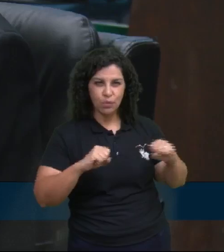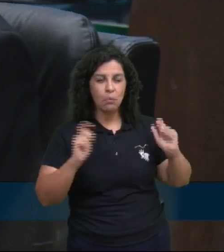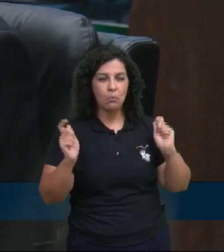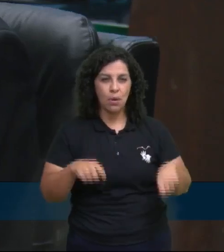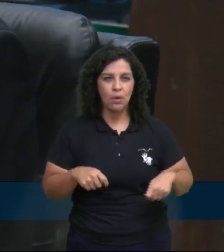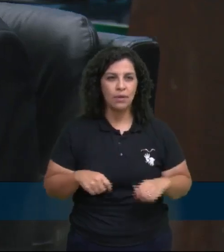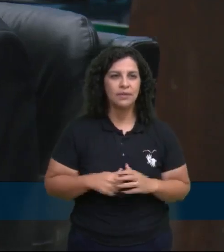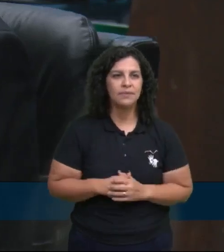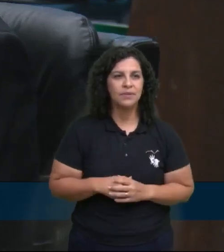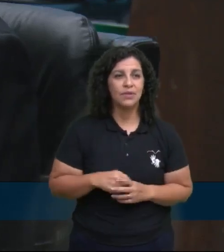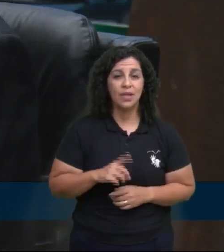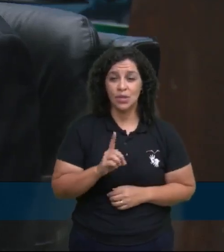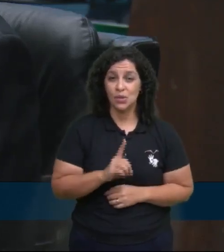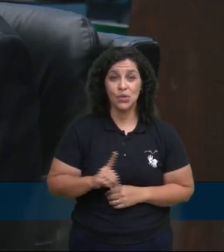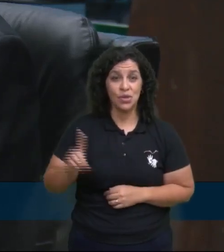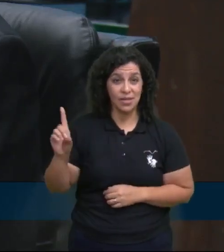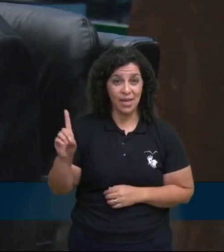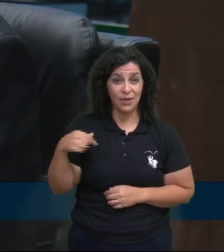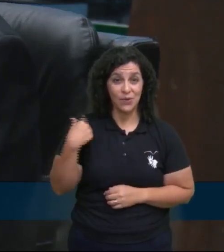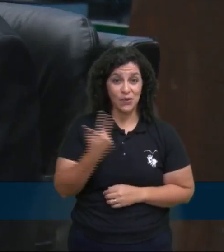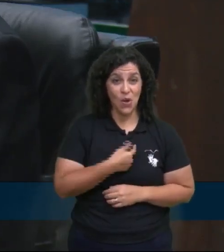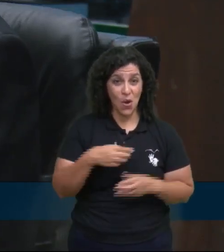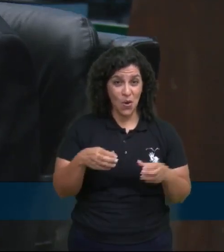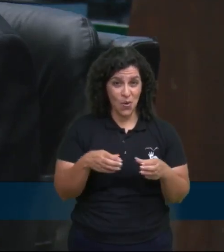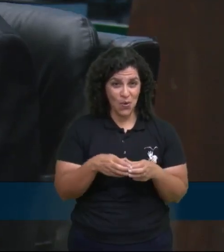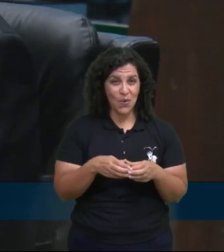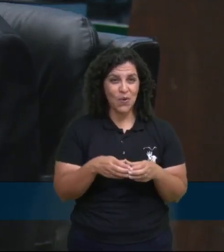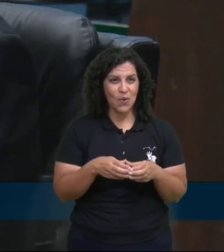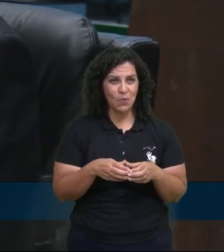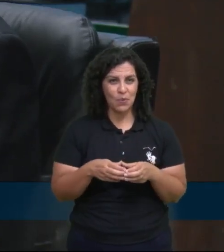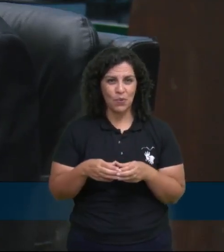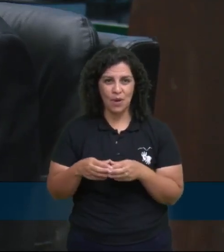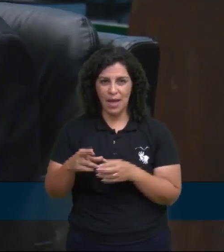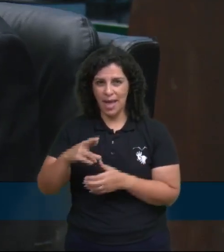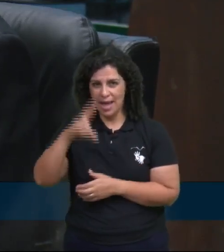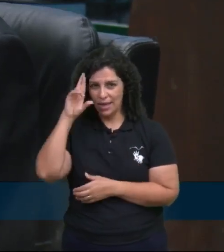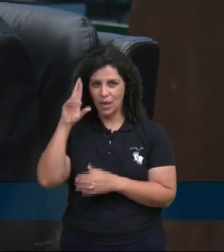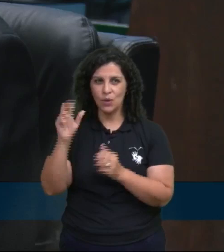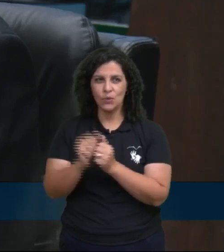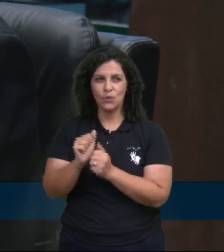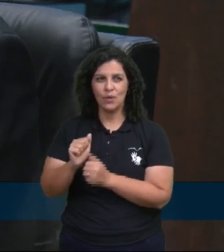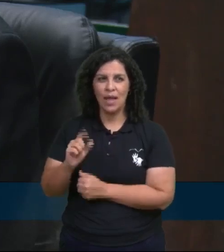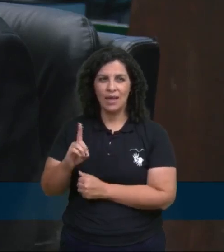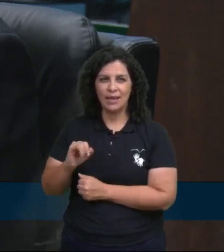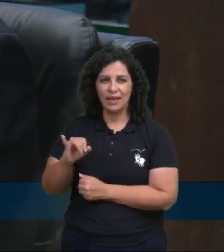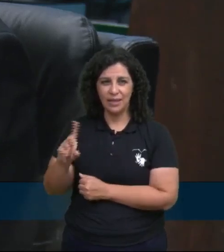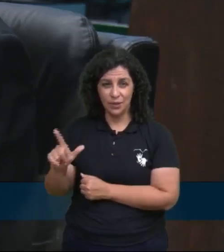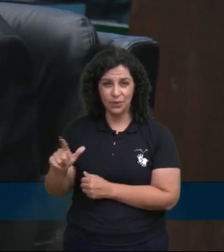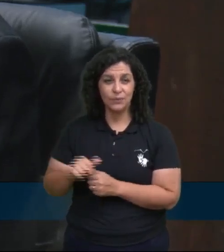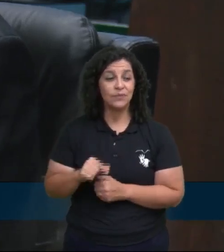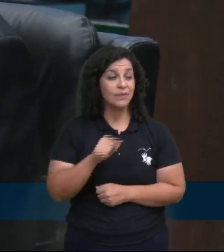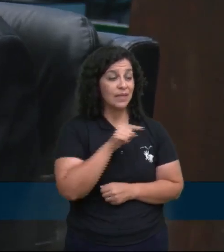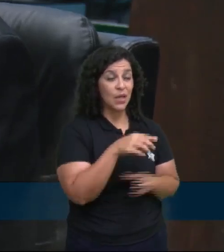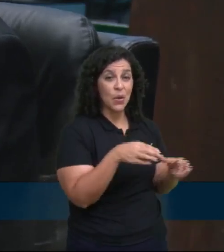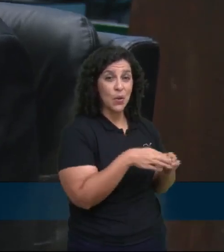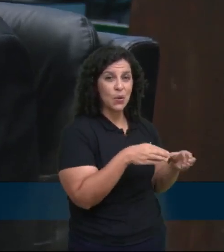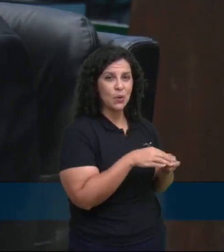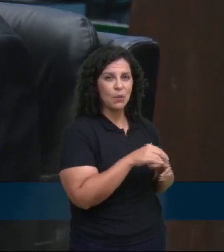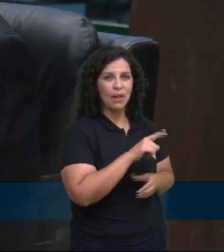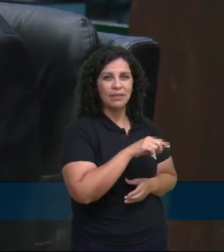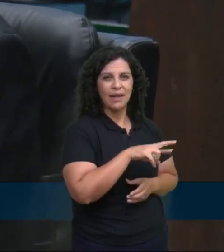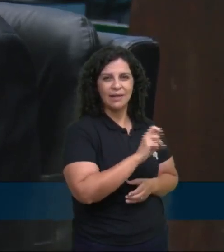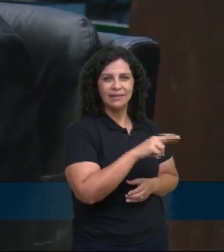Do lado direito estávamos nós, com o Requião e Adail Sprenger Passos, e do outro lado Jaime